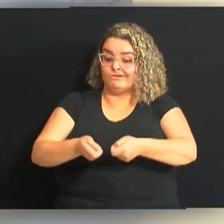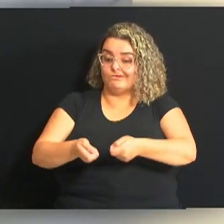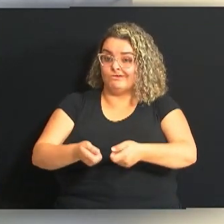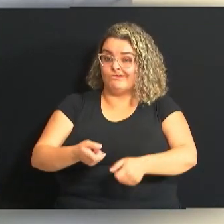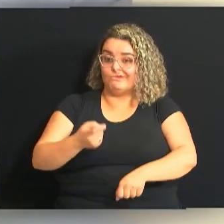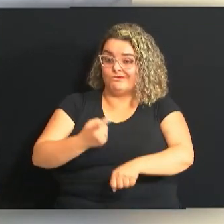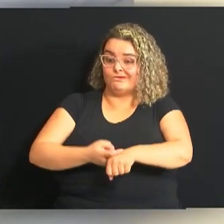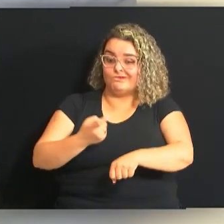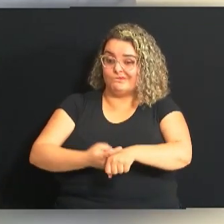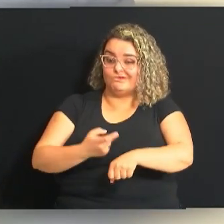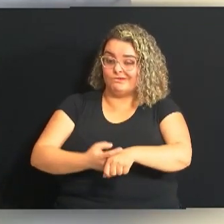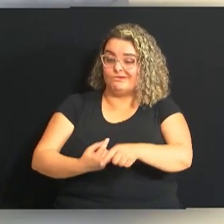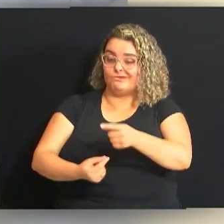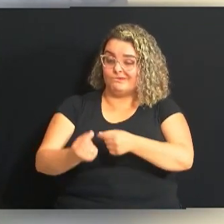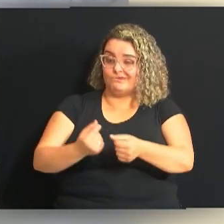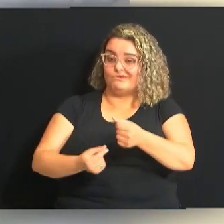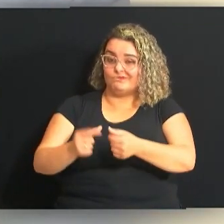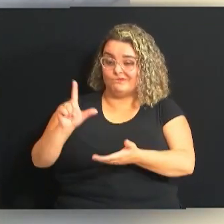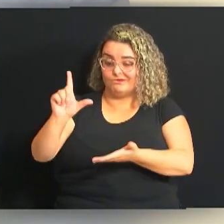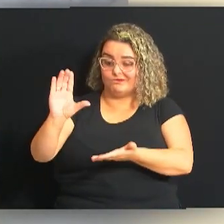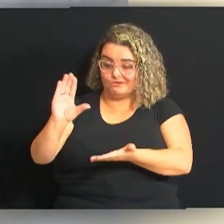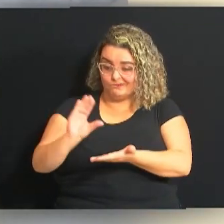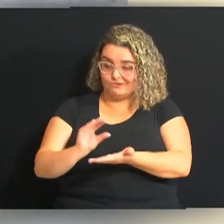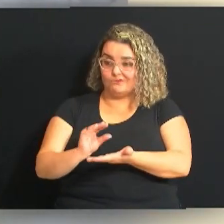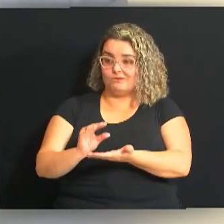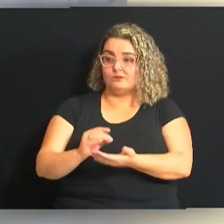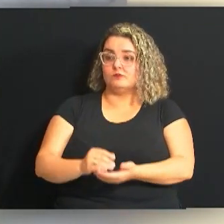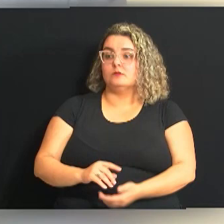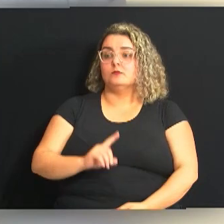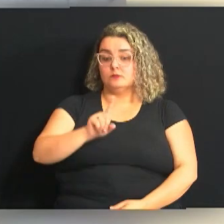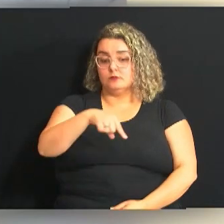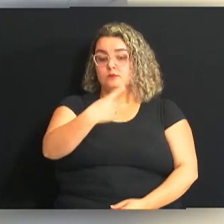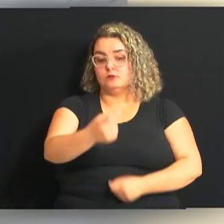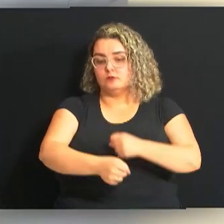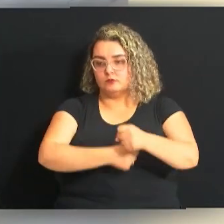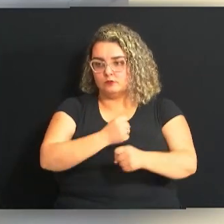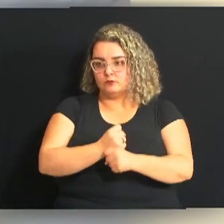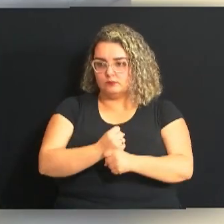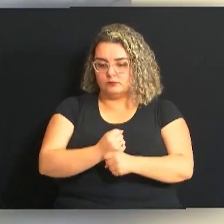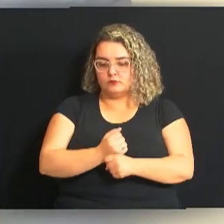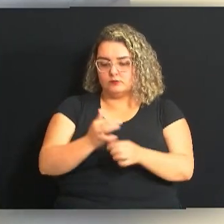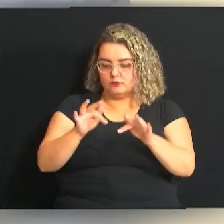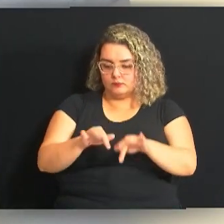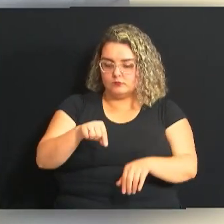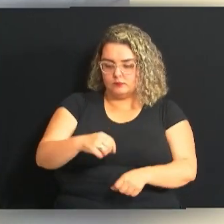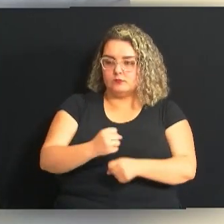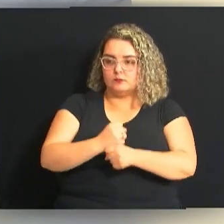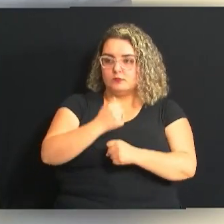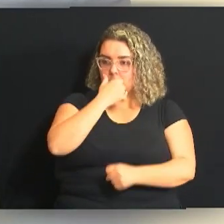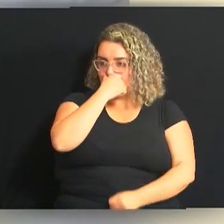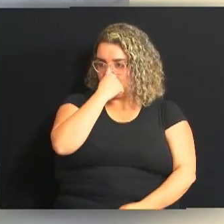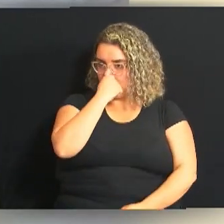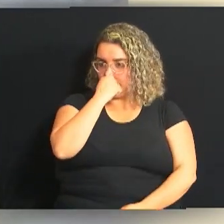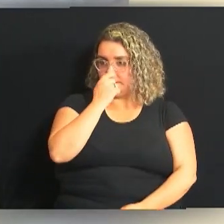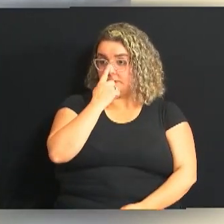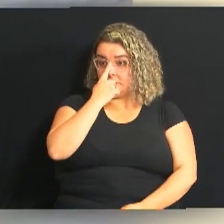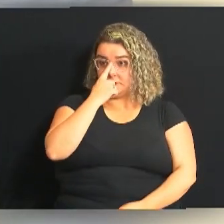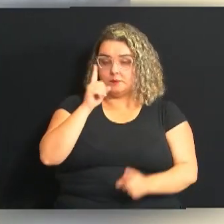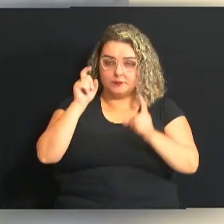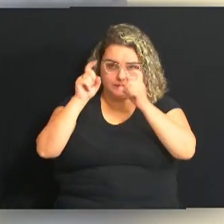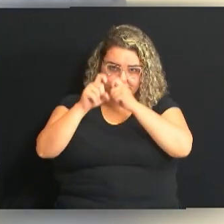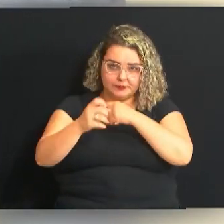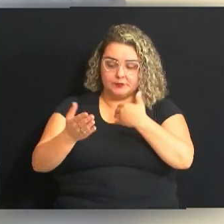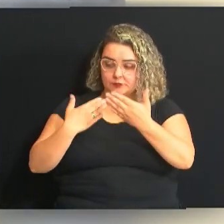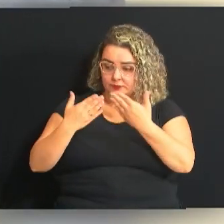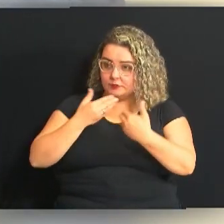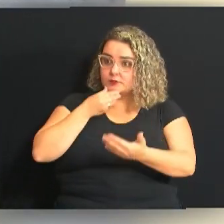próximo ano, acho que será um ano, o restante de ano, o próximo ano, extremamente difícil. E tenho conversado muito com o secretário, com todos